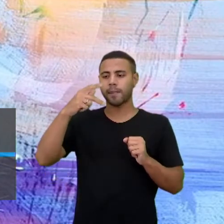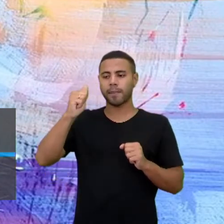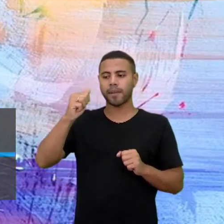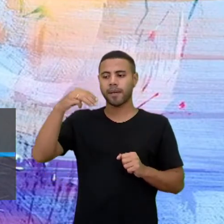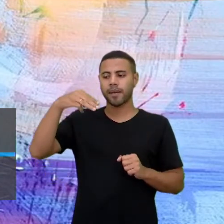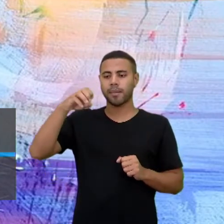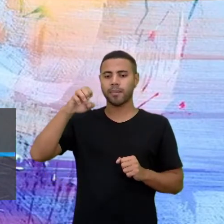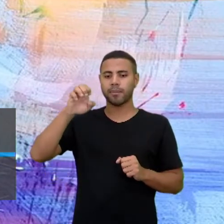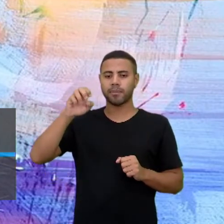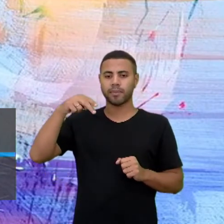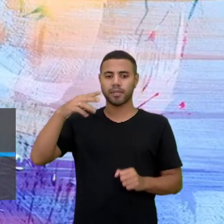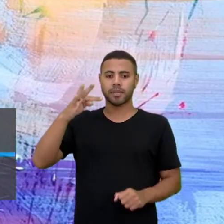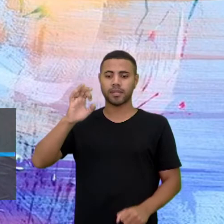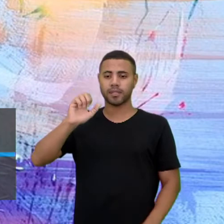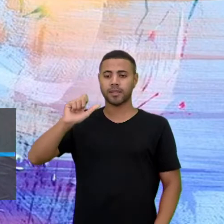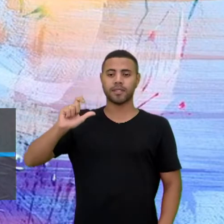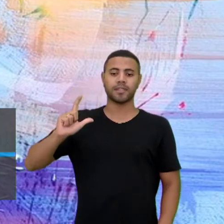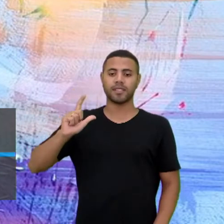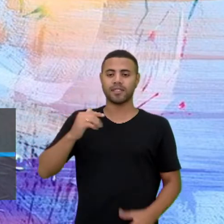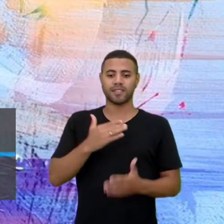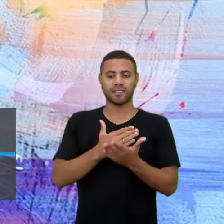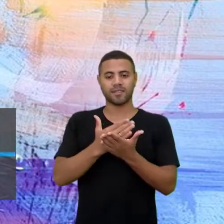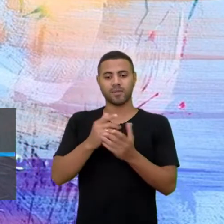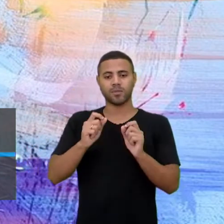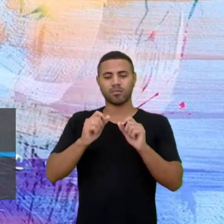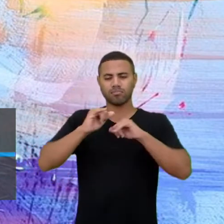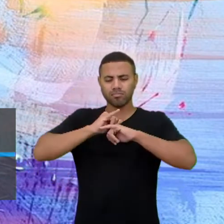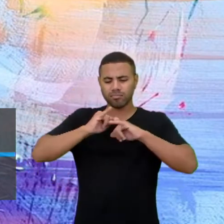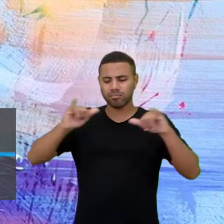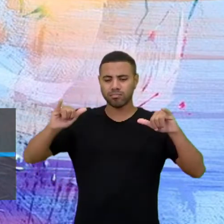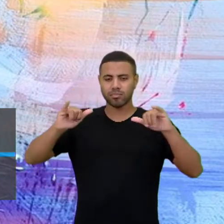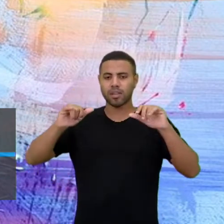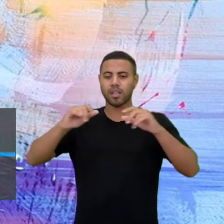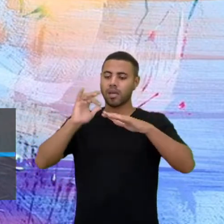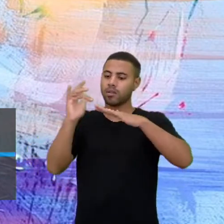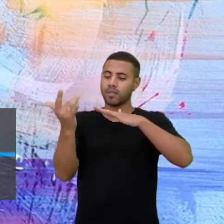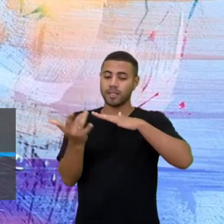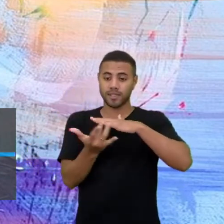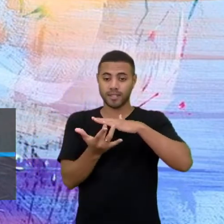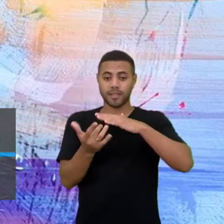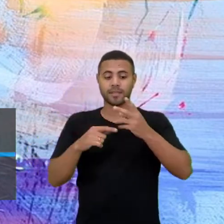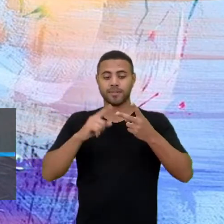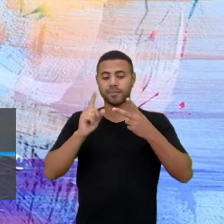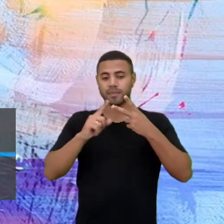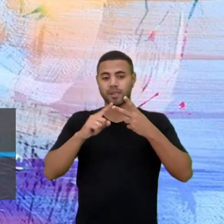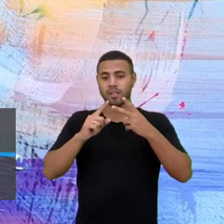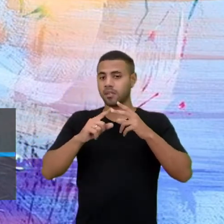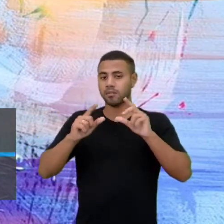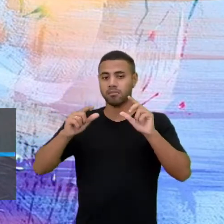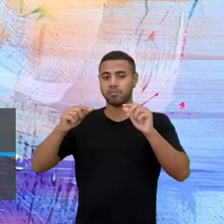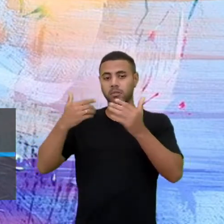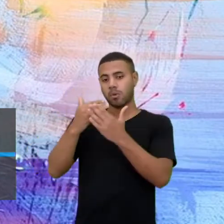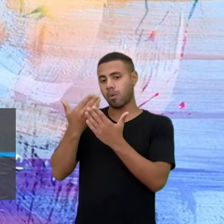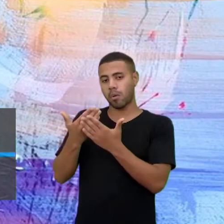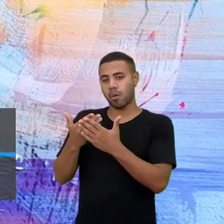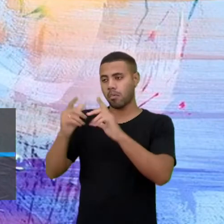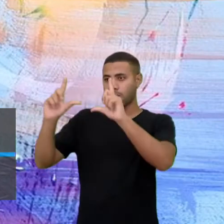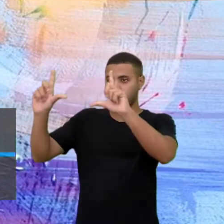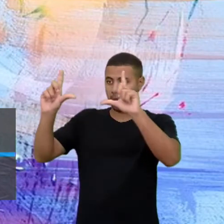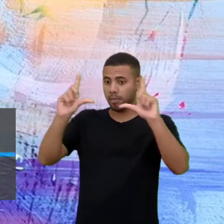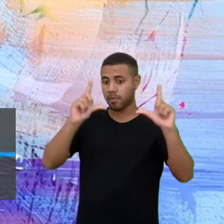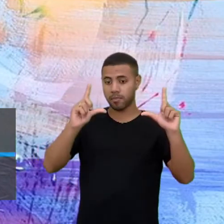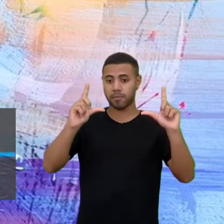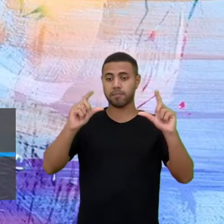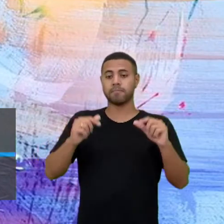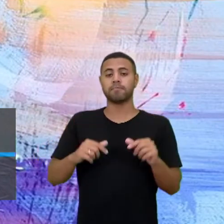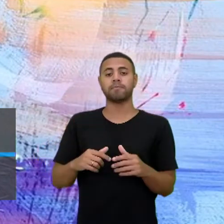possibilidades aí de compartilhamento dos saberes de vocês. Ou seja, pelas redes sociais, ou seja, no mural, através com essas